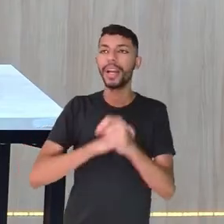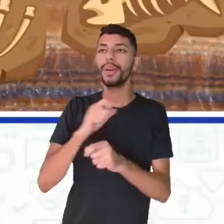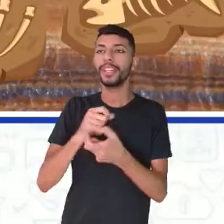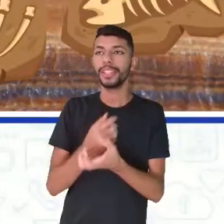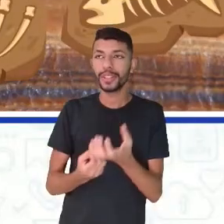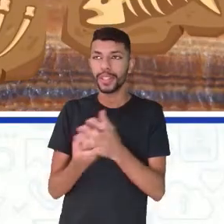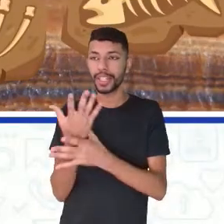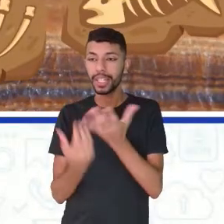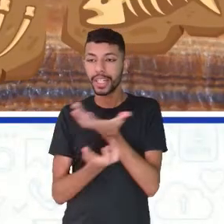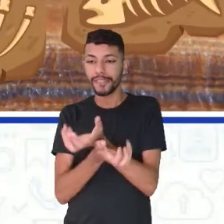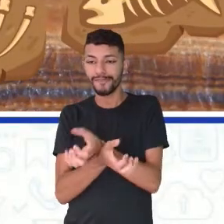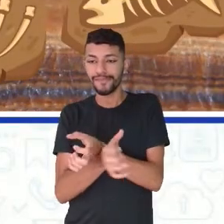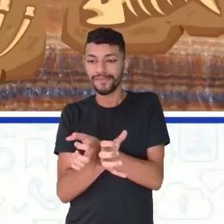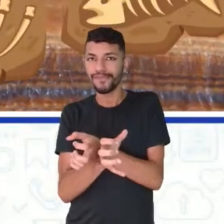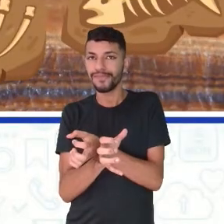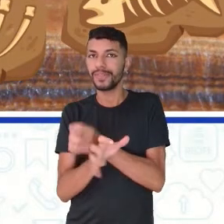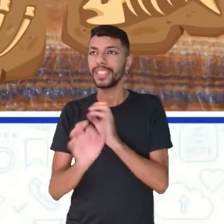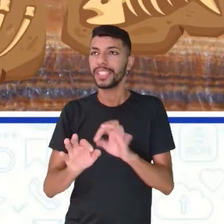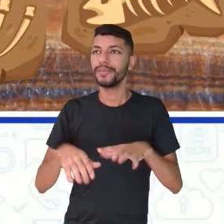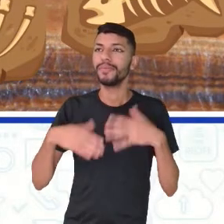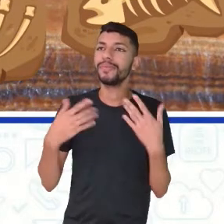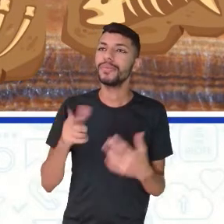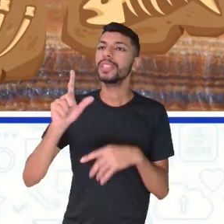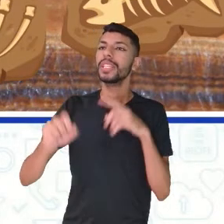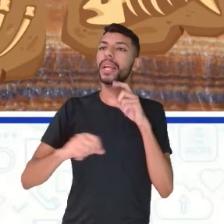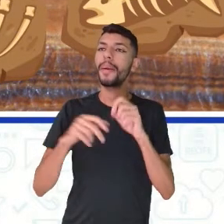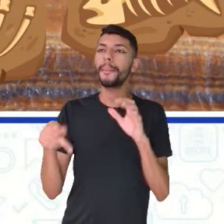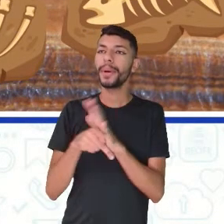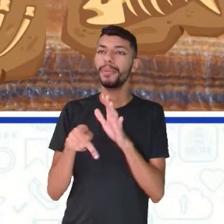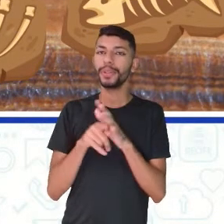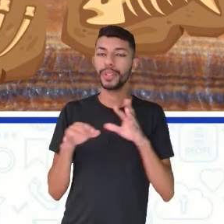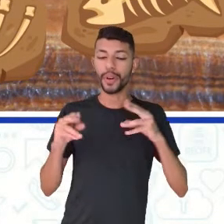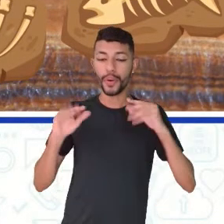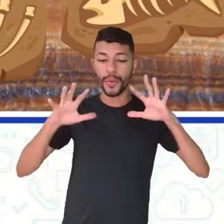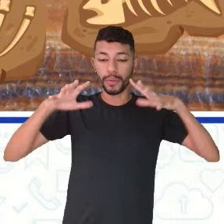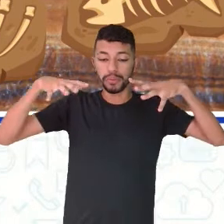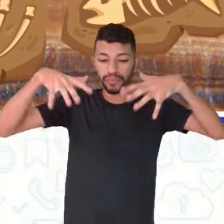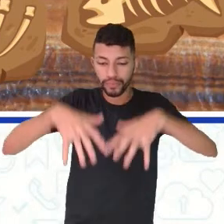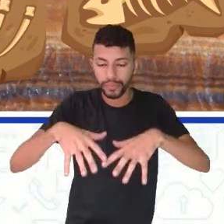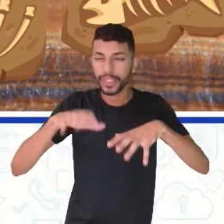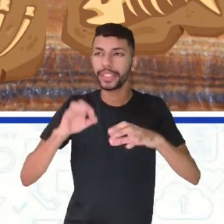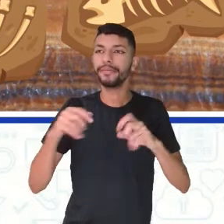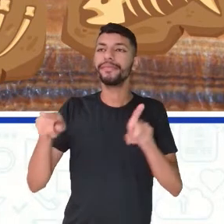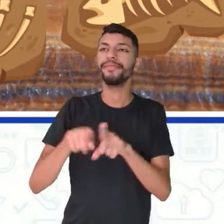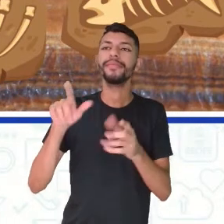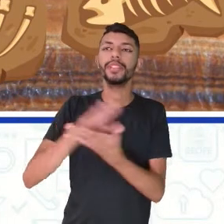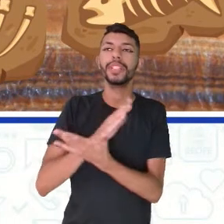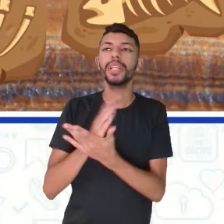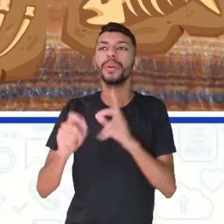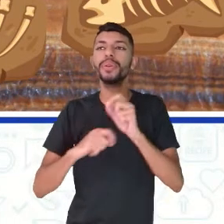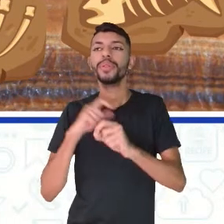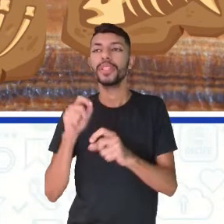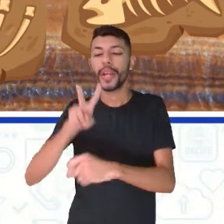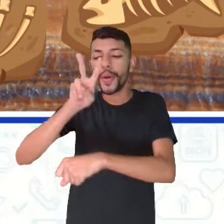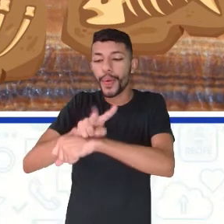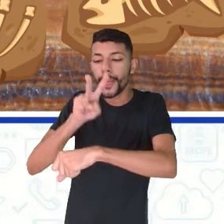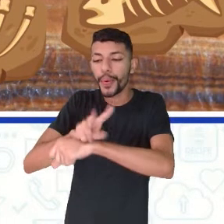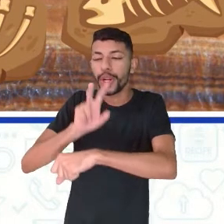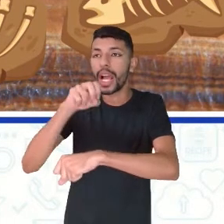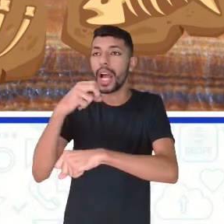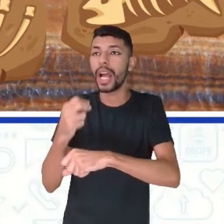se formam, né? Então, eles são soterrados e, em alguns casos, eles são preservados parcialmente ou